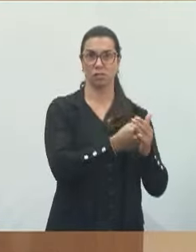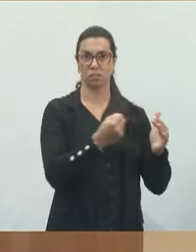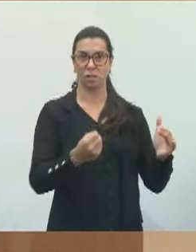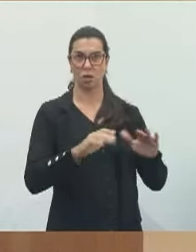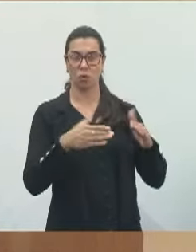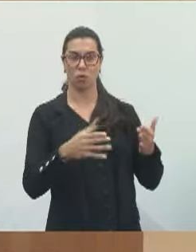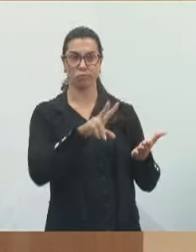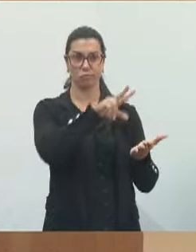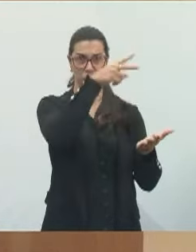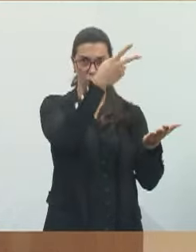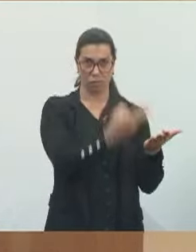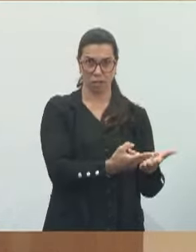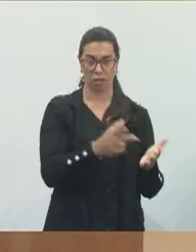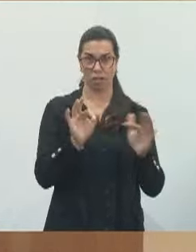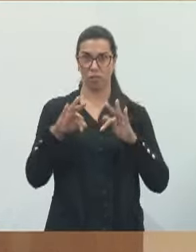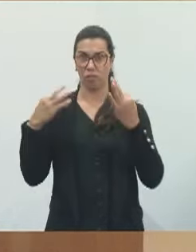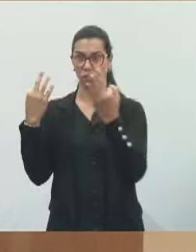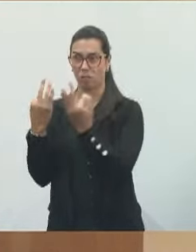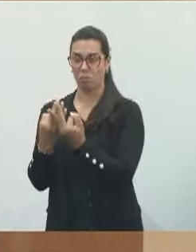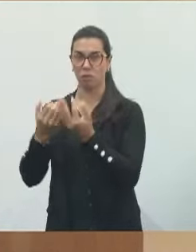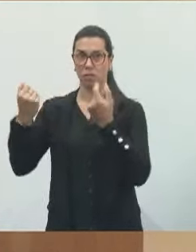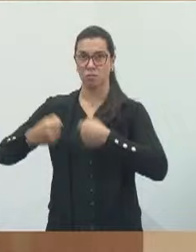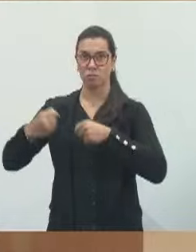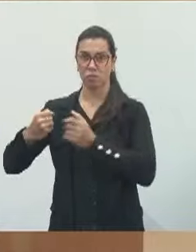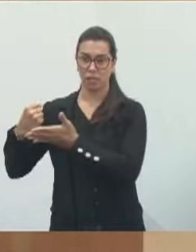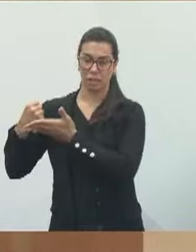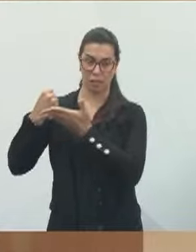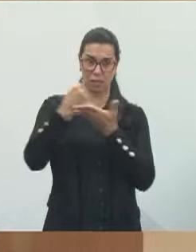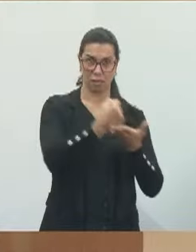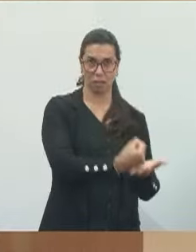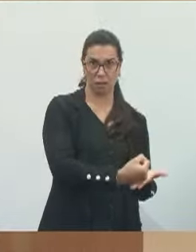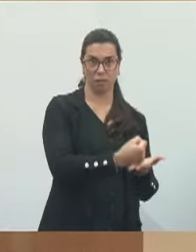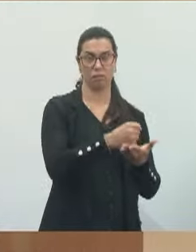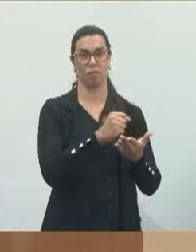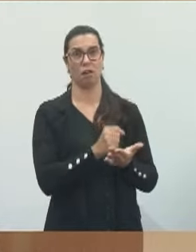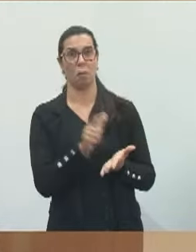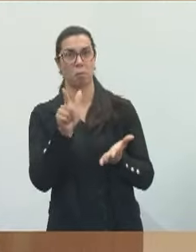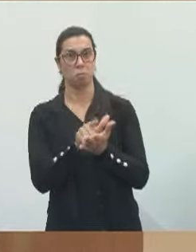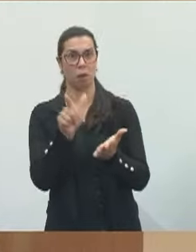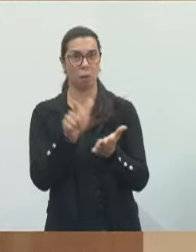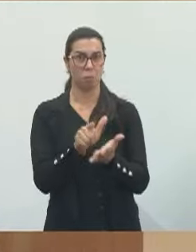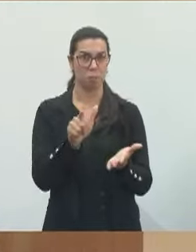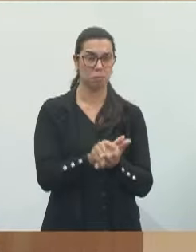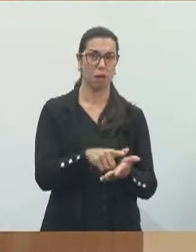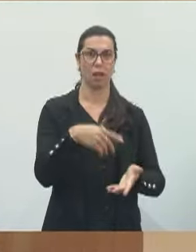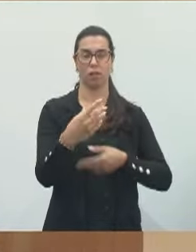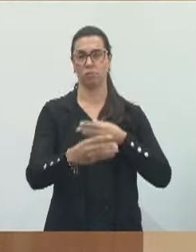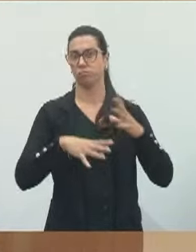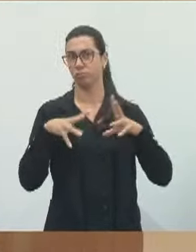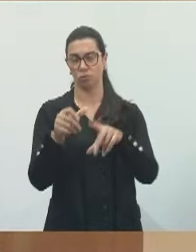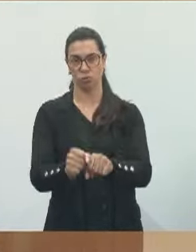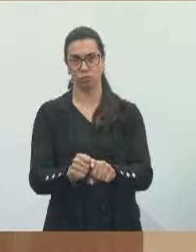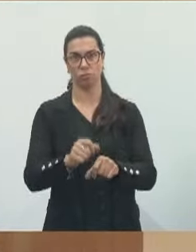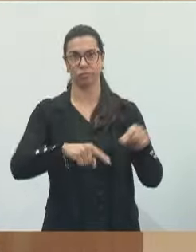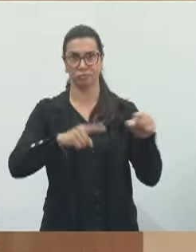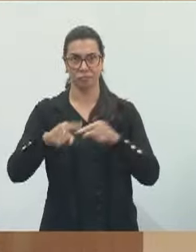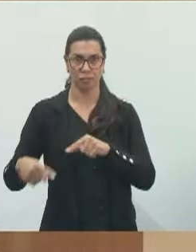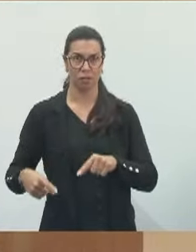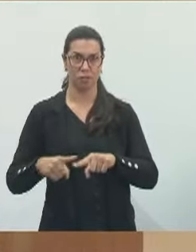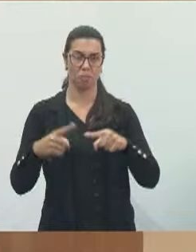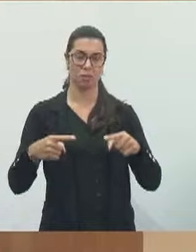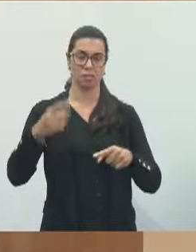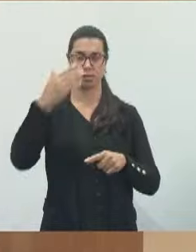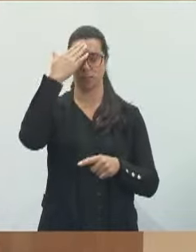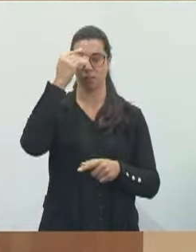ser internado, os familiares tinham que levar papel higiênico, tinham que levar todo o material higiênico, né? E a gente sabe que ainda